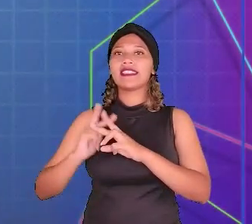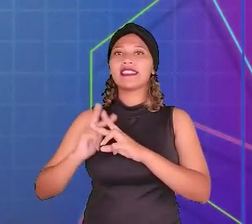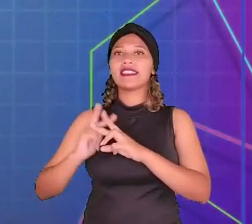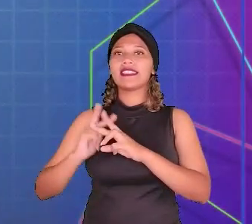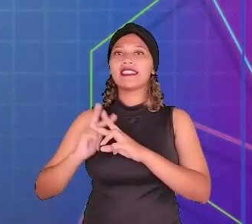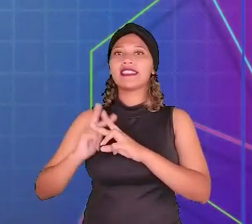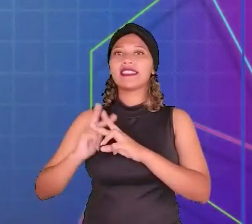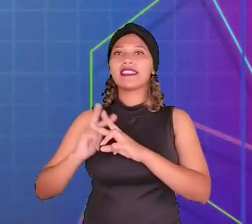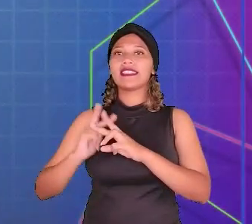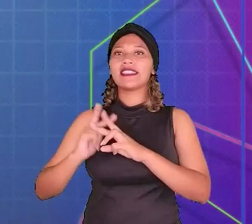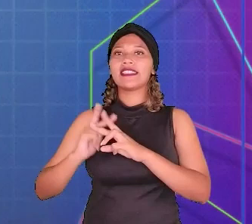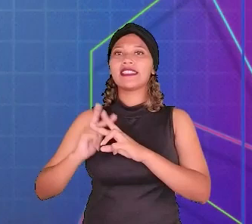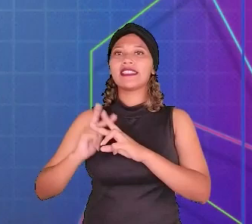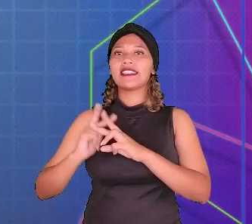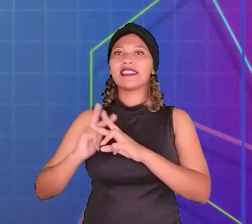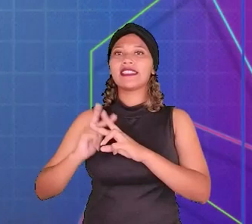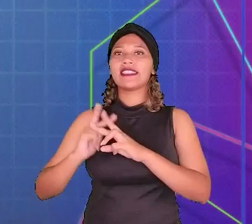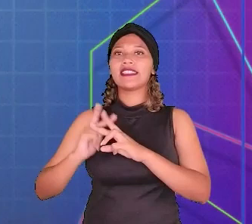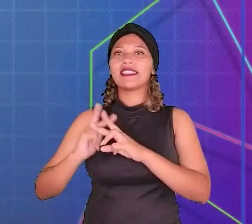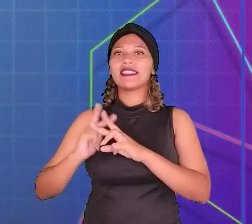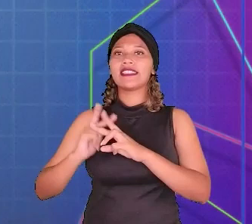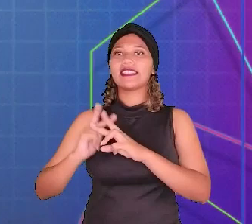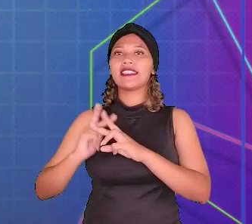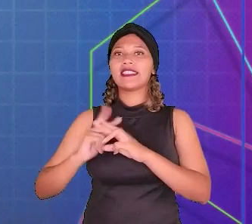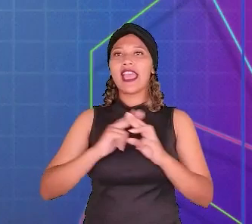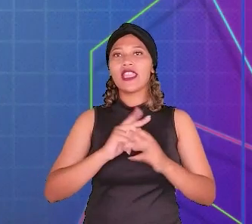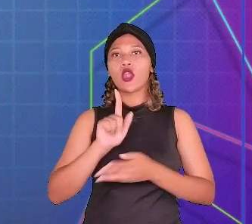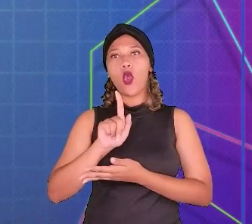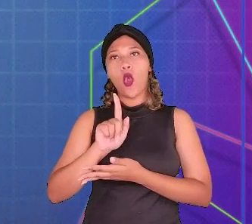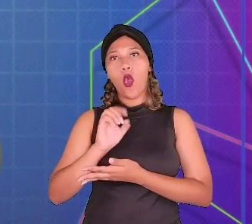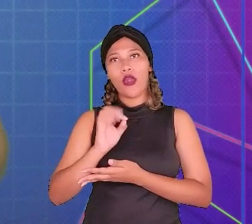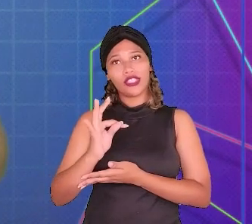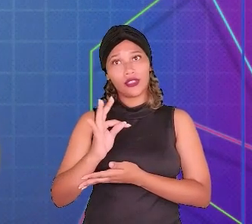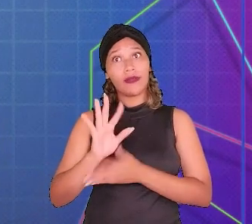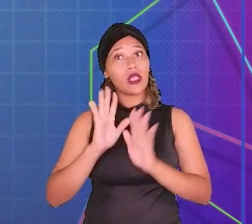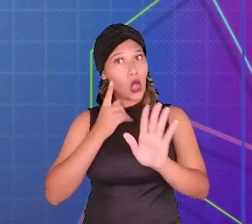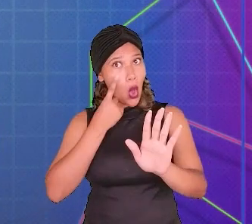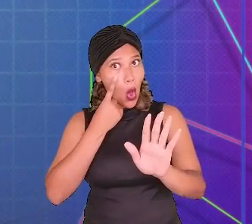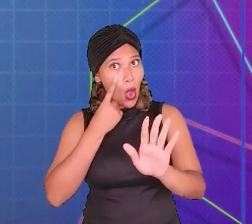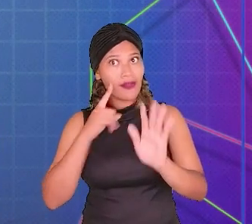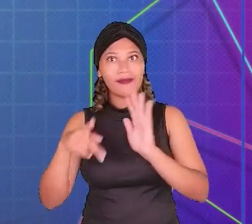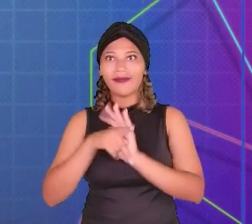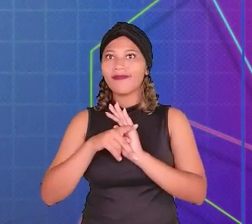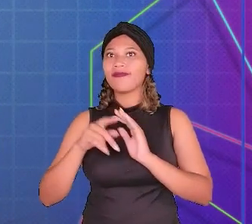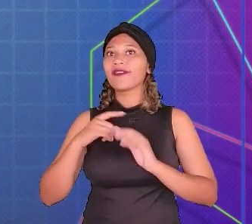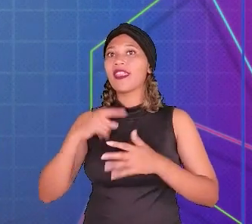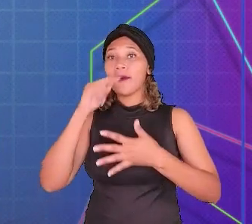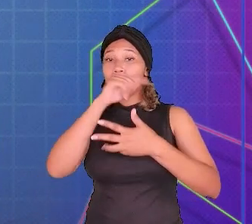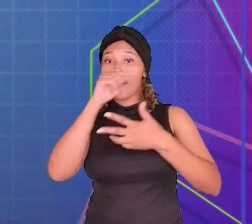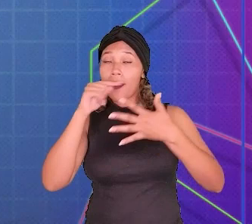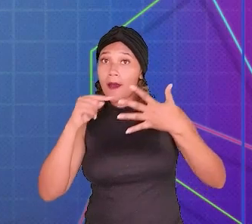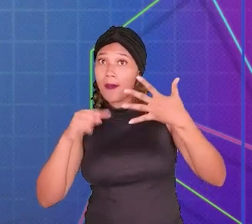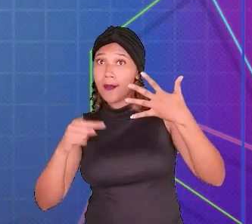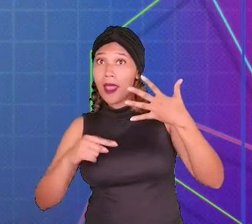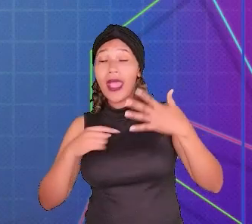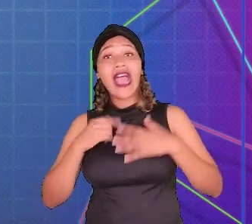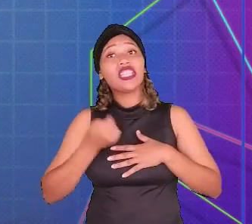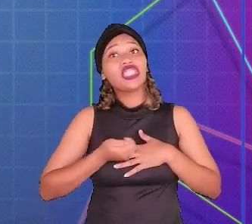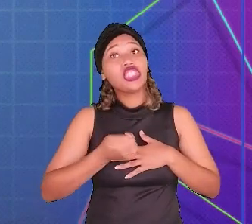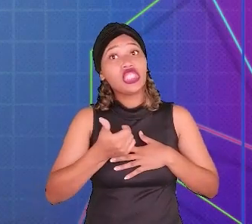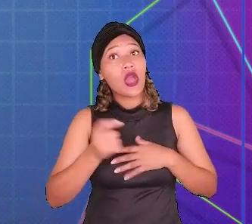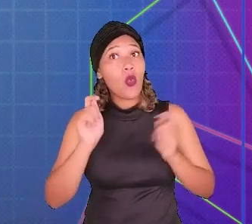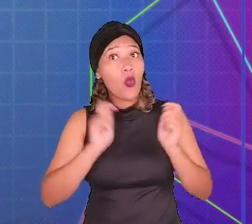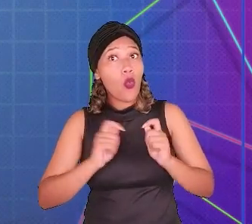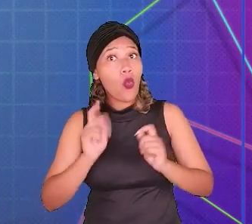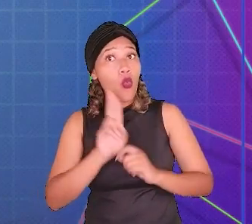Targaryen, mulher branca loira de cabelo cuidadosamente preso. Ela tem um olhar imponente. Mas olha só, galera, os arquétipos são só uma outra dica que